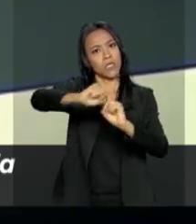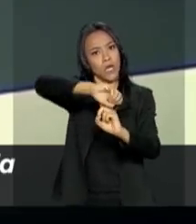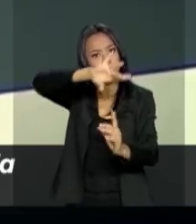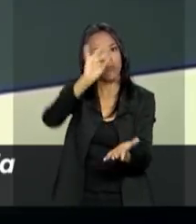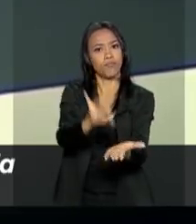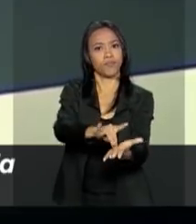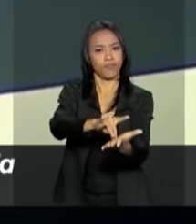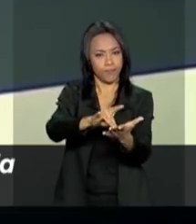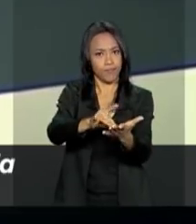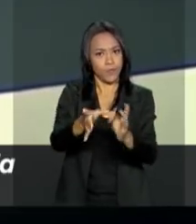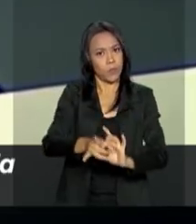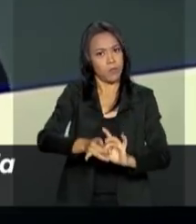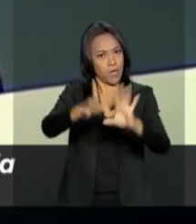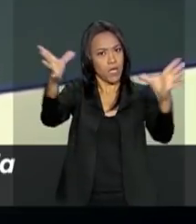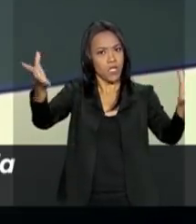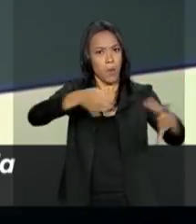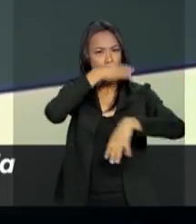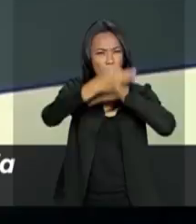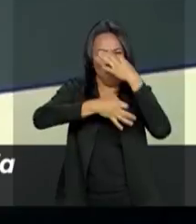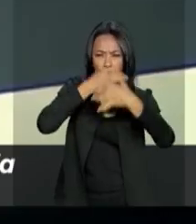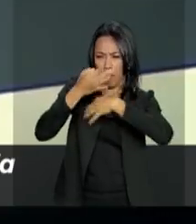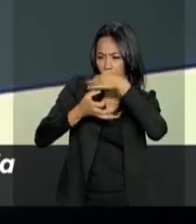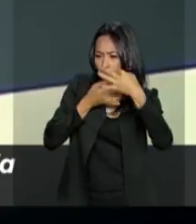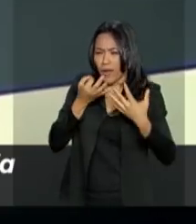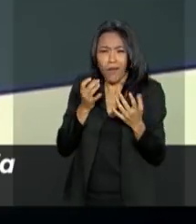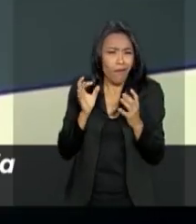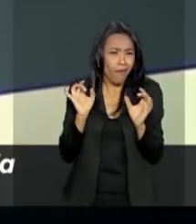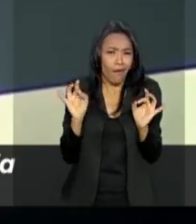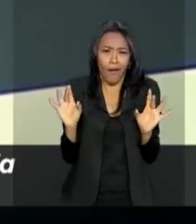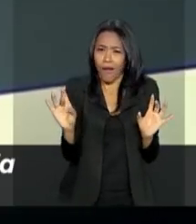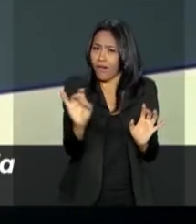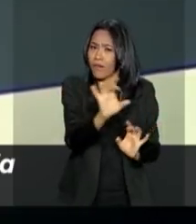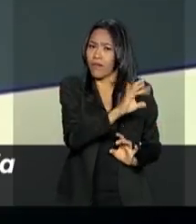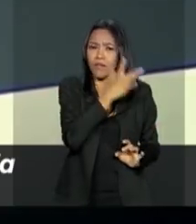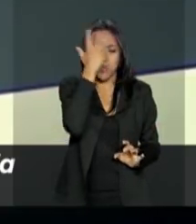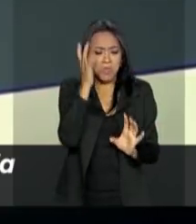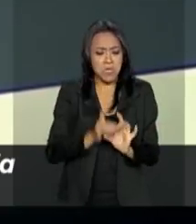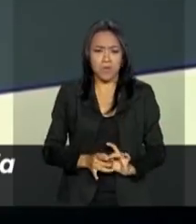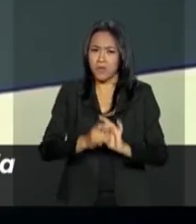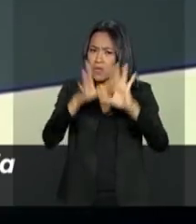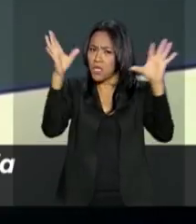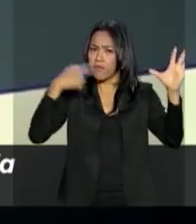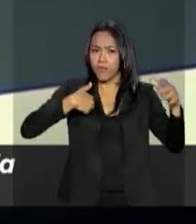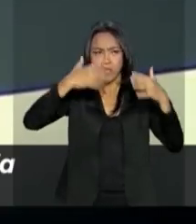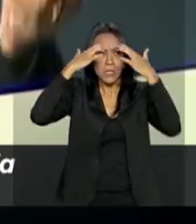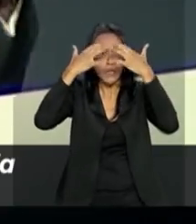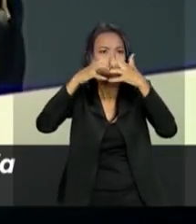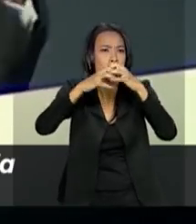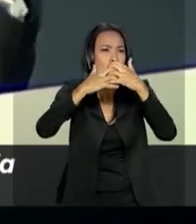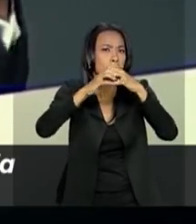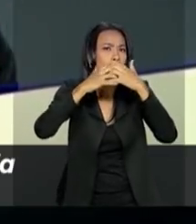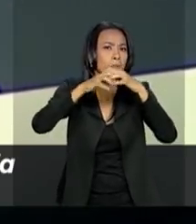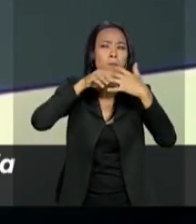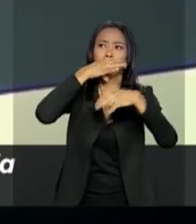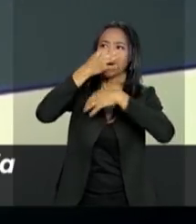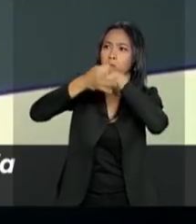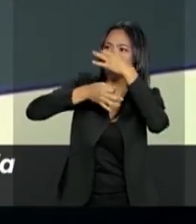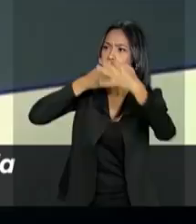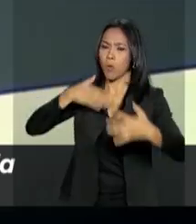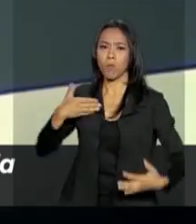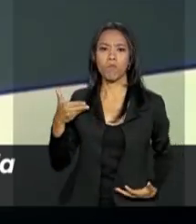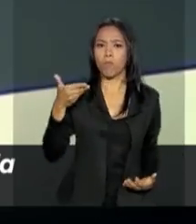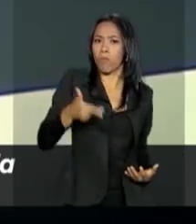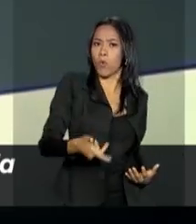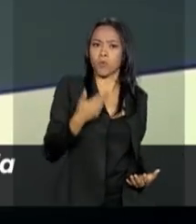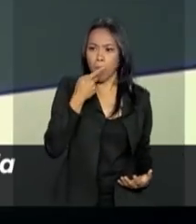democráticas e que cada pessoa pode formar livremente suas próprias convicções eu vejo até muita gente